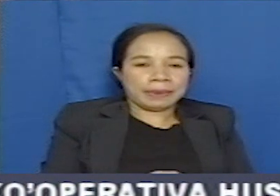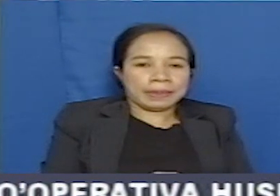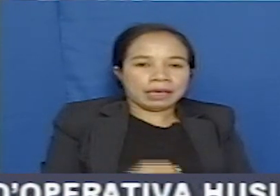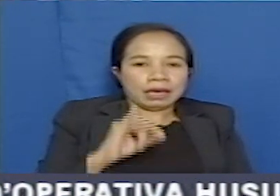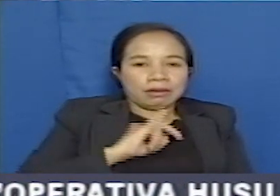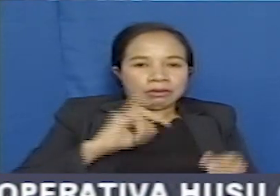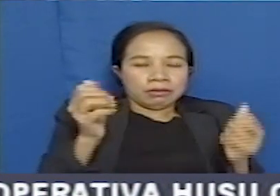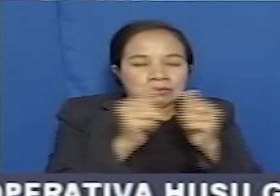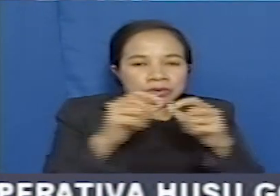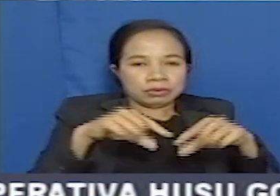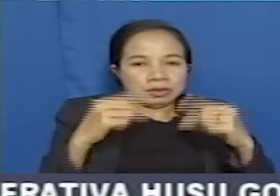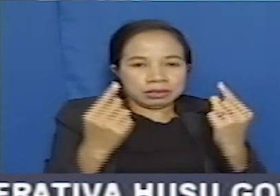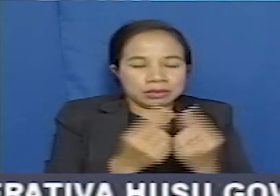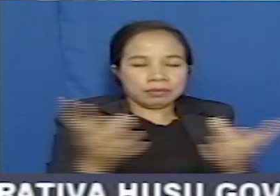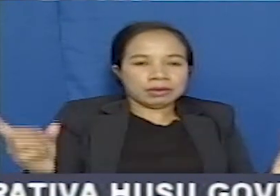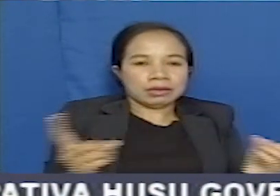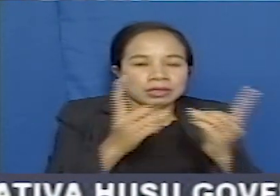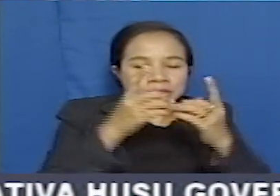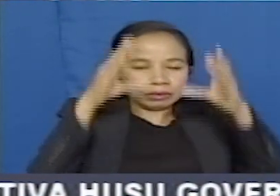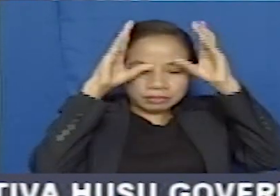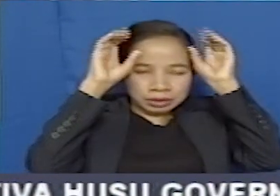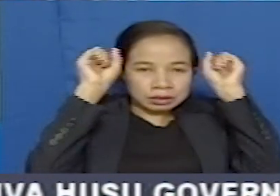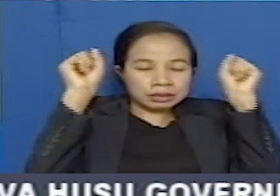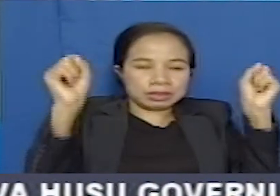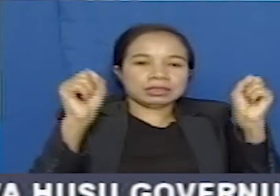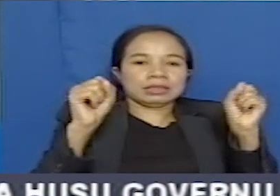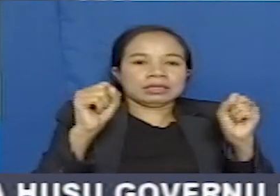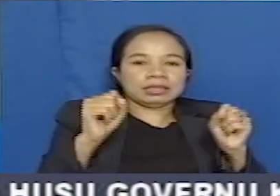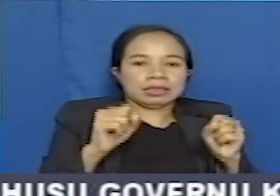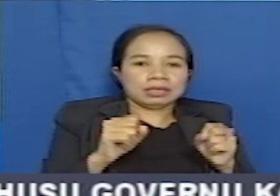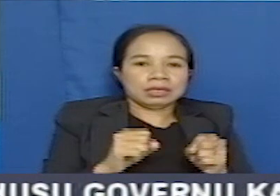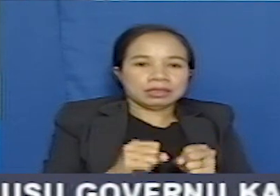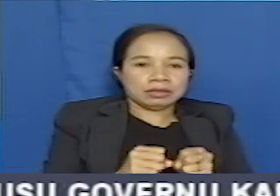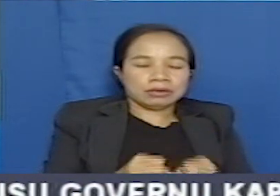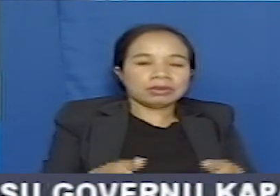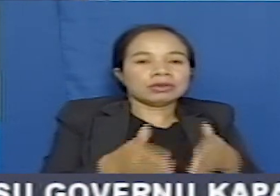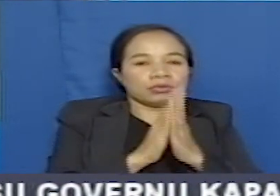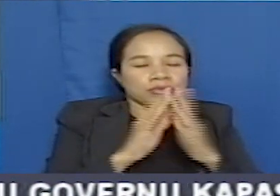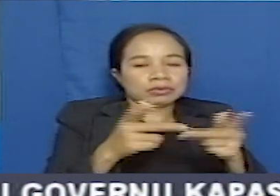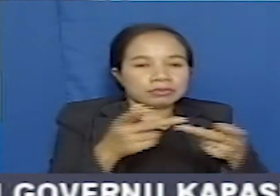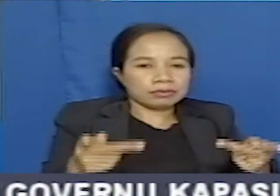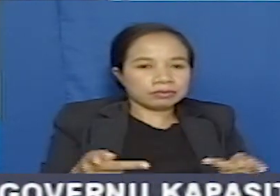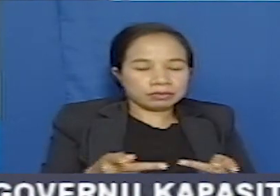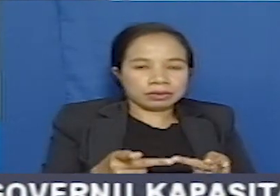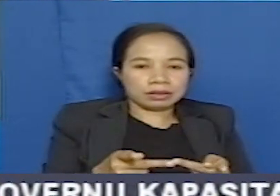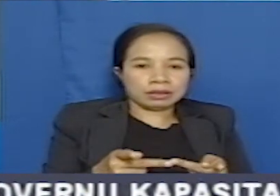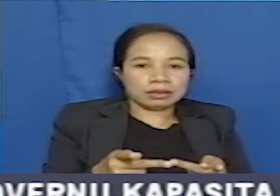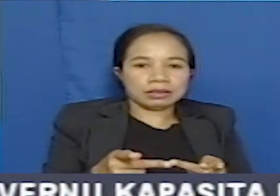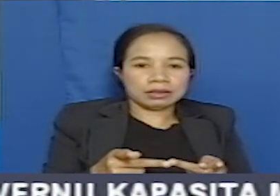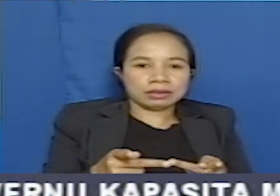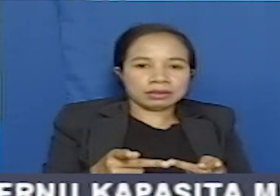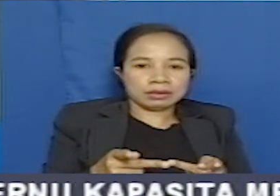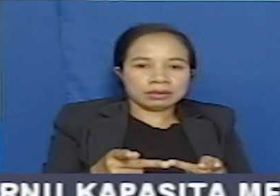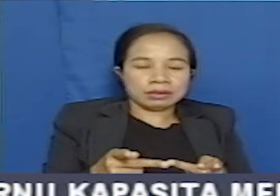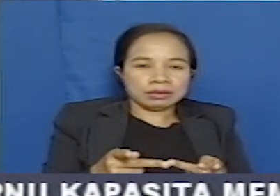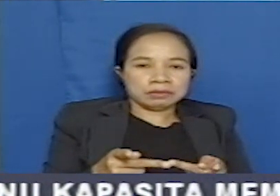equipa ida, ba soro sua excelência presidente da República, hori husu Fatin, ba